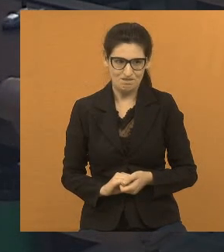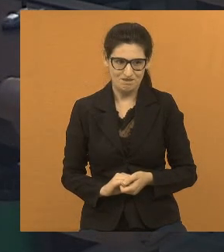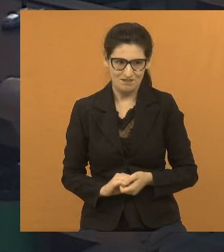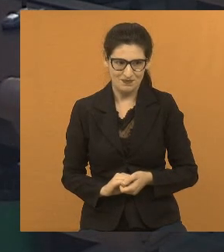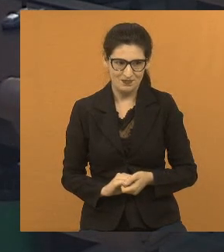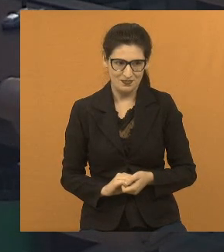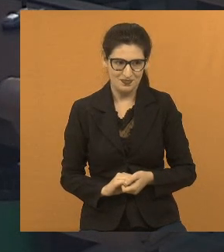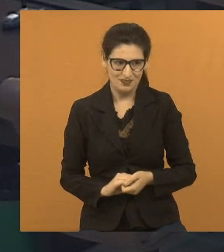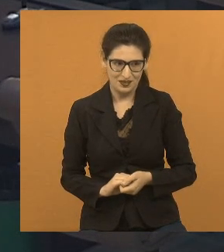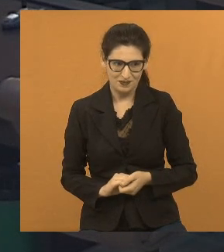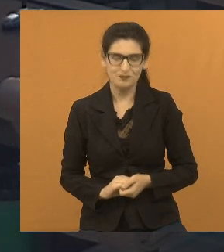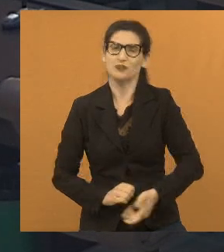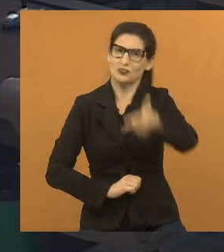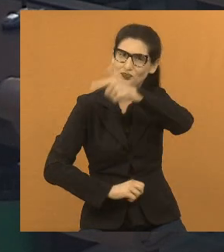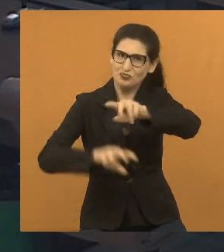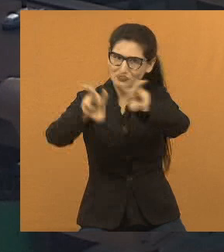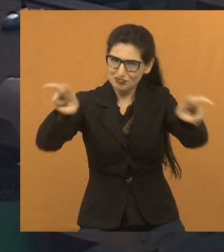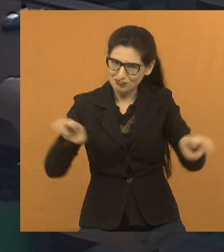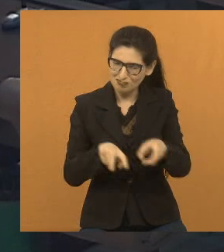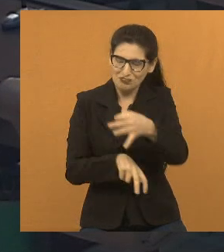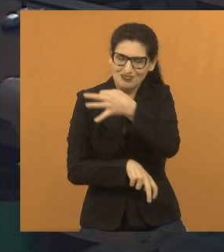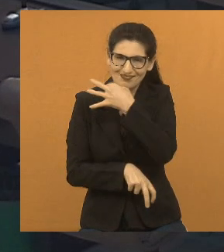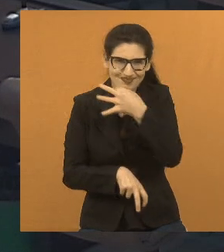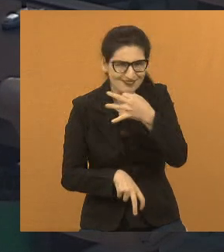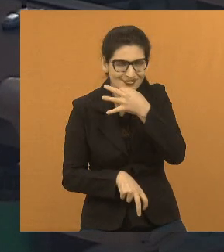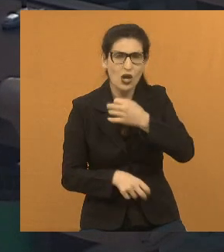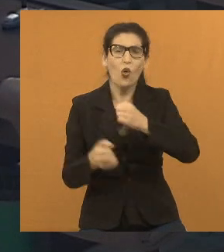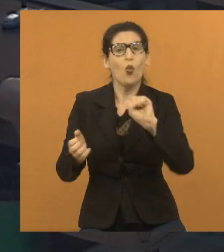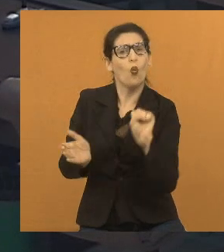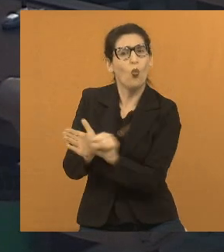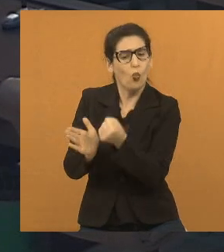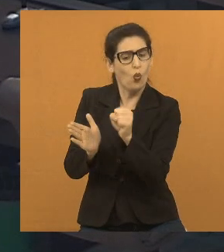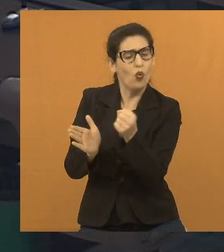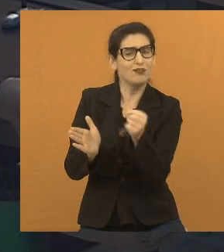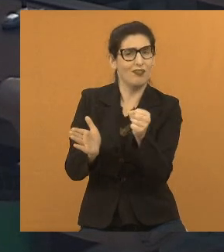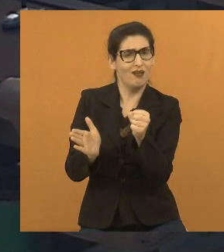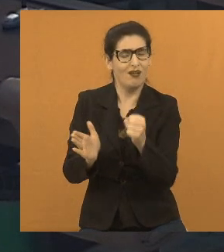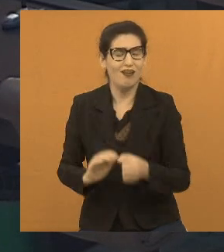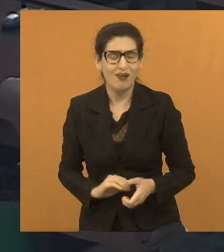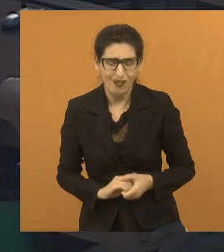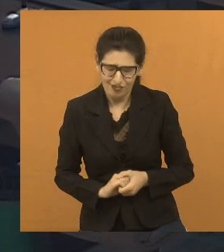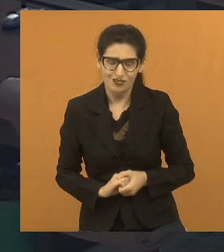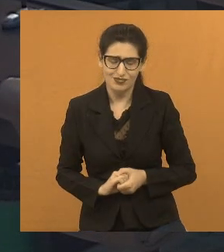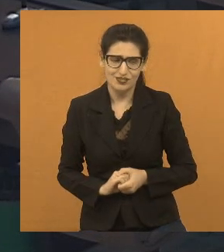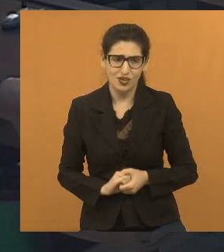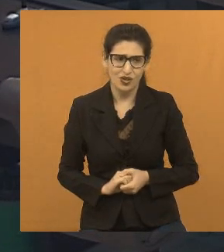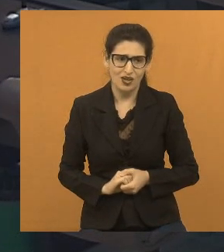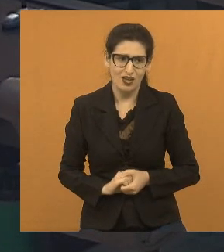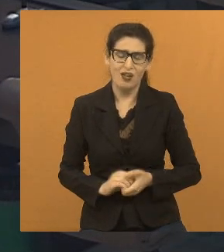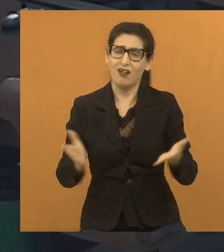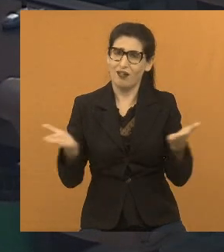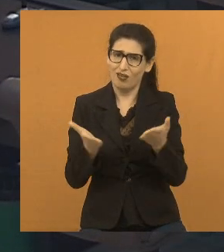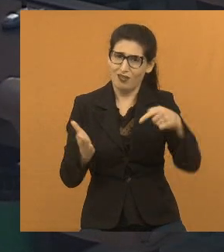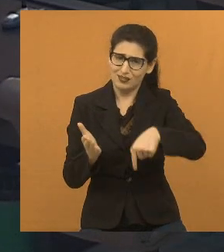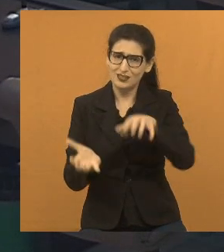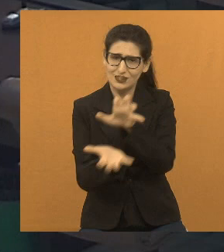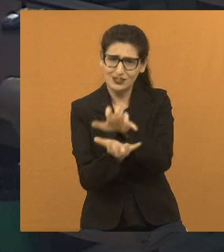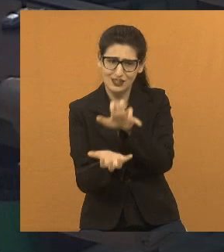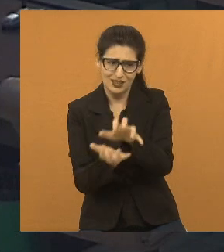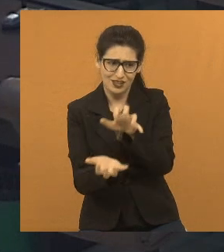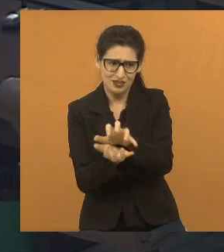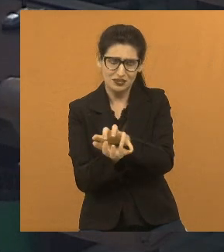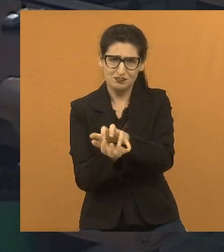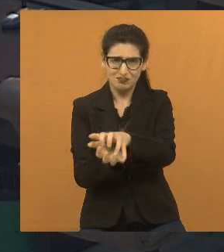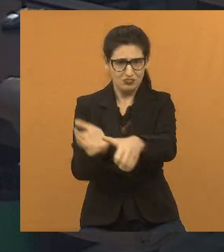para mais uma audiência pública, a 8ª, que nós estamos realizando aqui no município de Jacareí, nessa